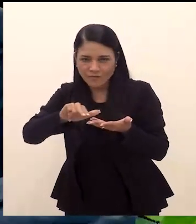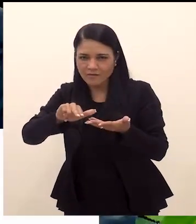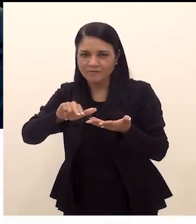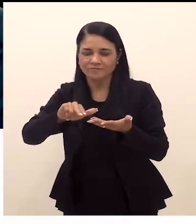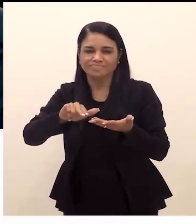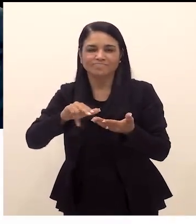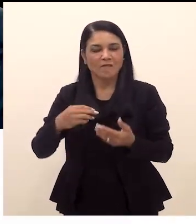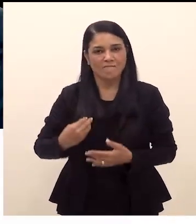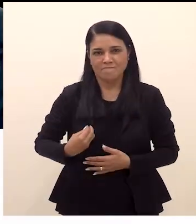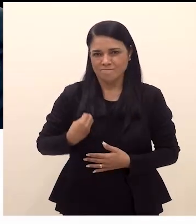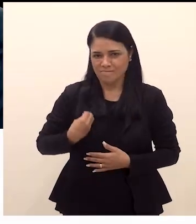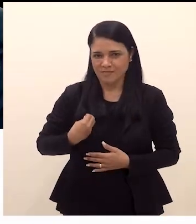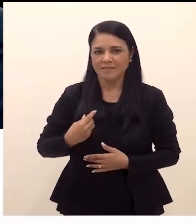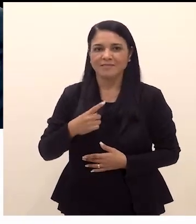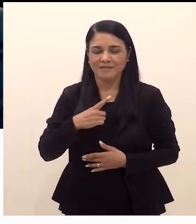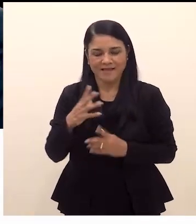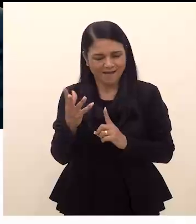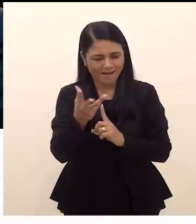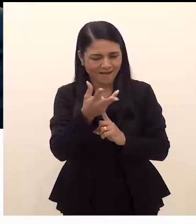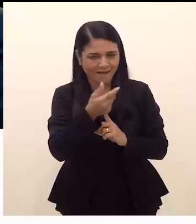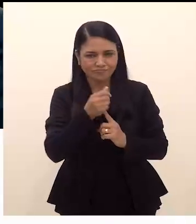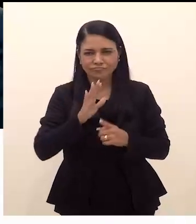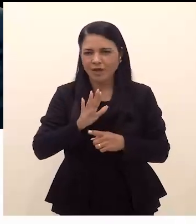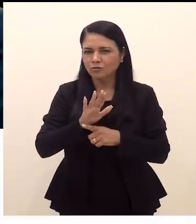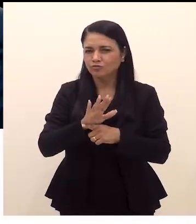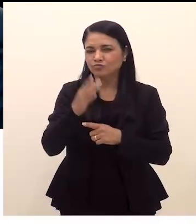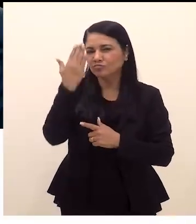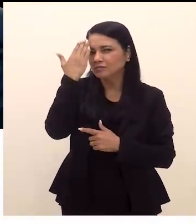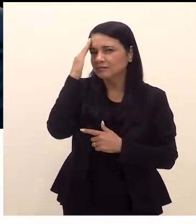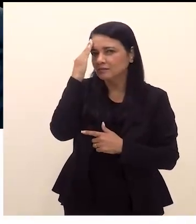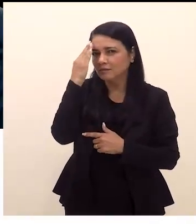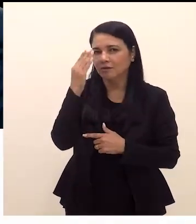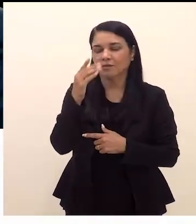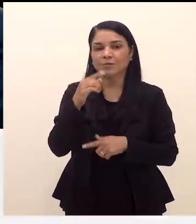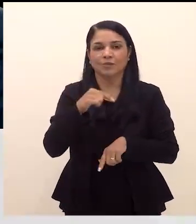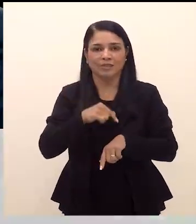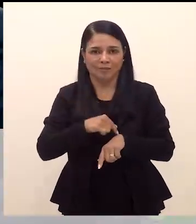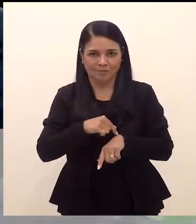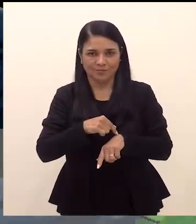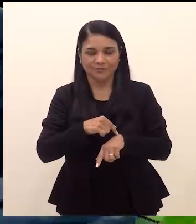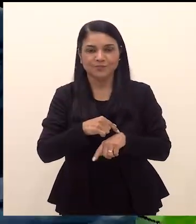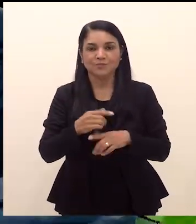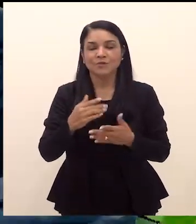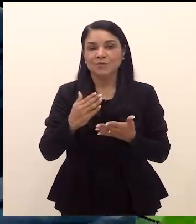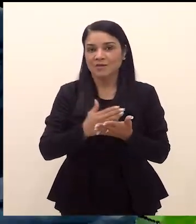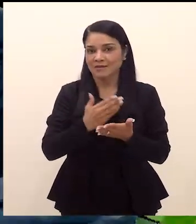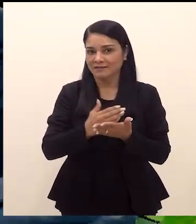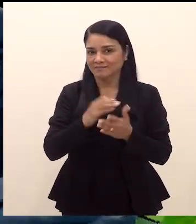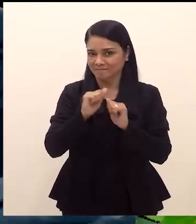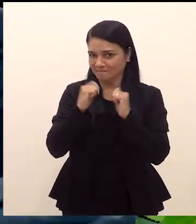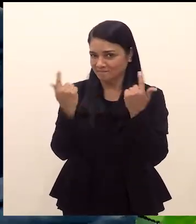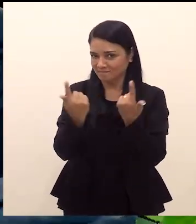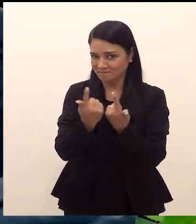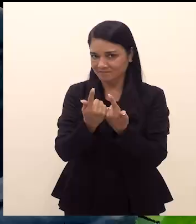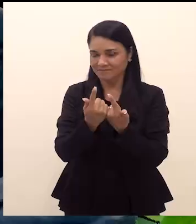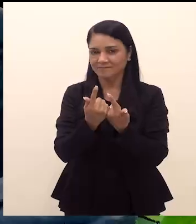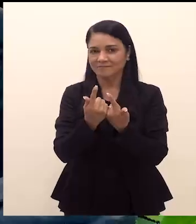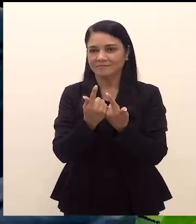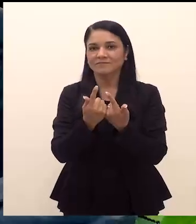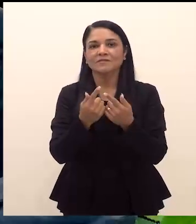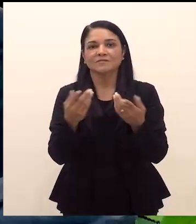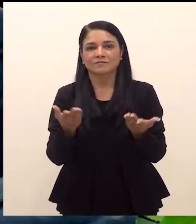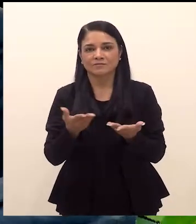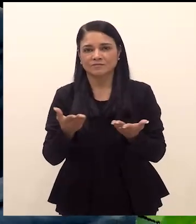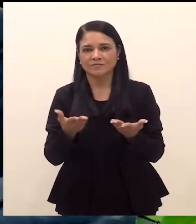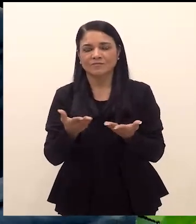plural e diverso faz parte da nossa vida e a arte ajuda a compreender melhor o nosso tempo. No Alerj Revista de hoje, a gente fala